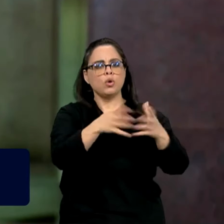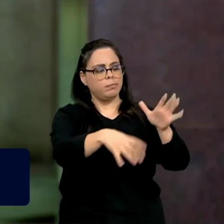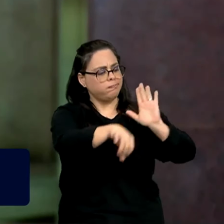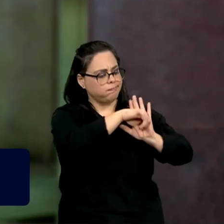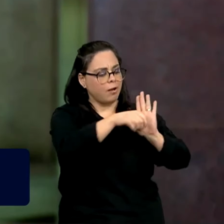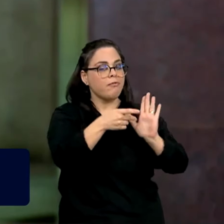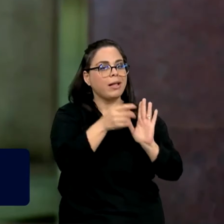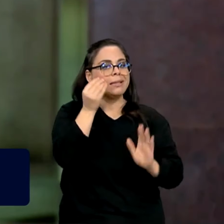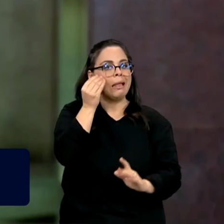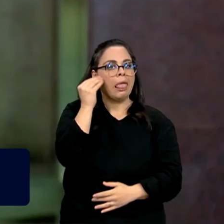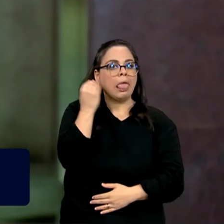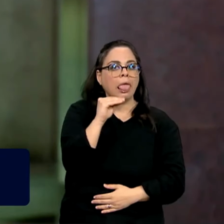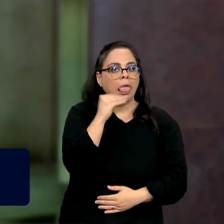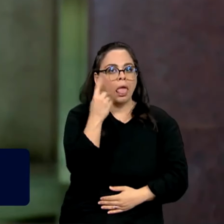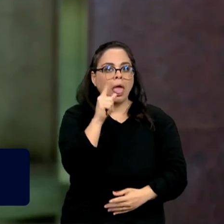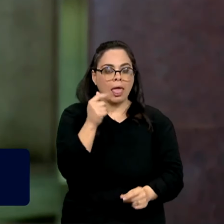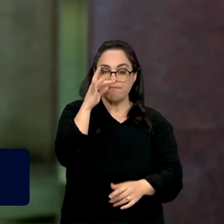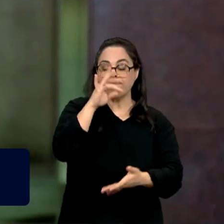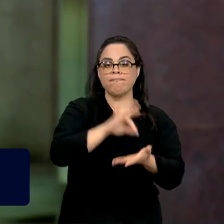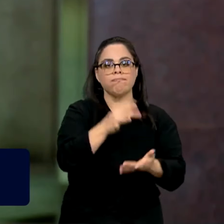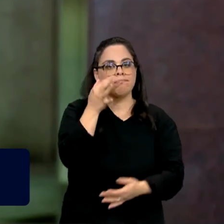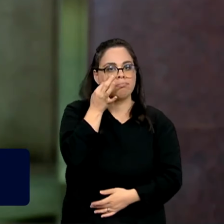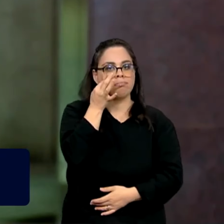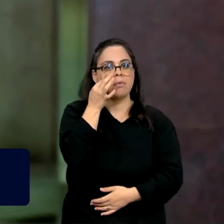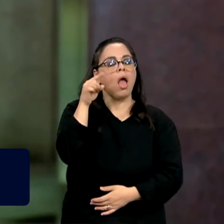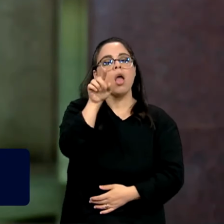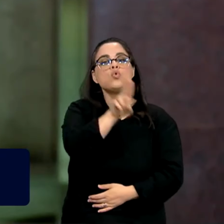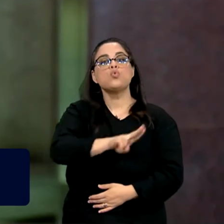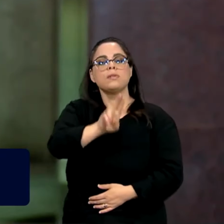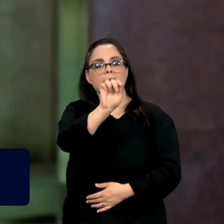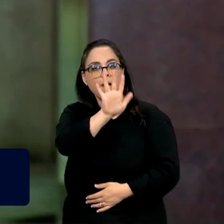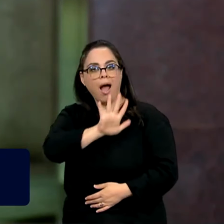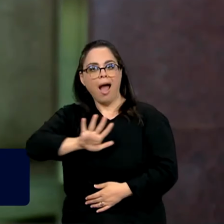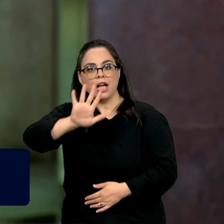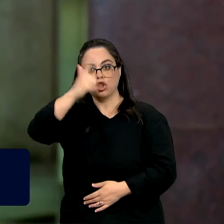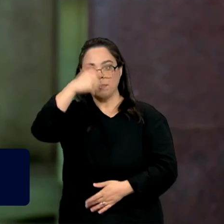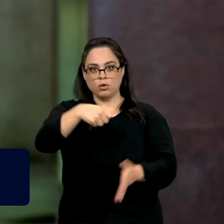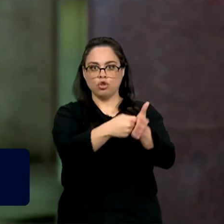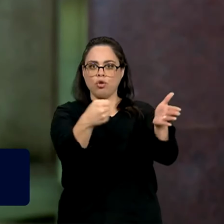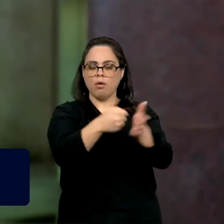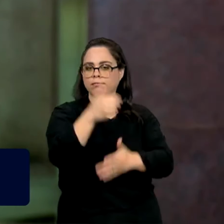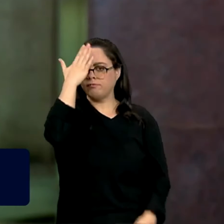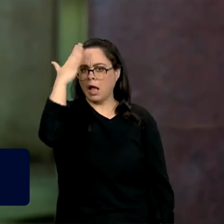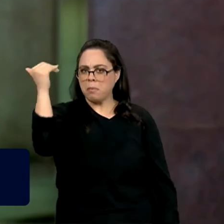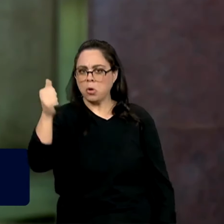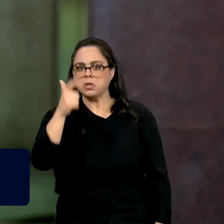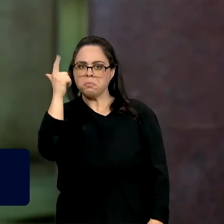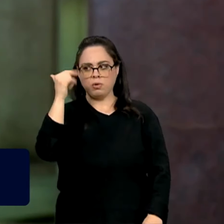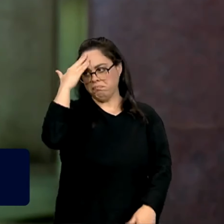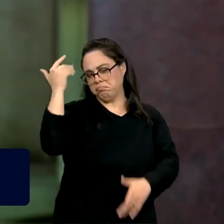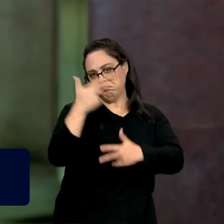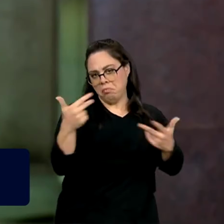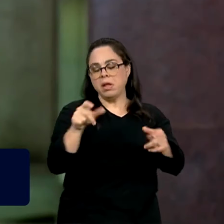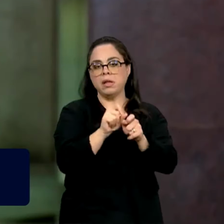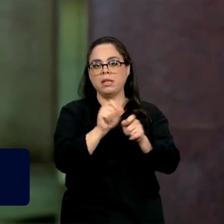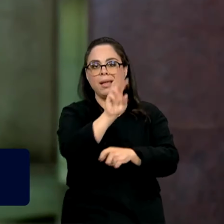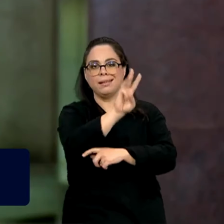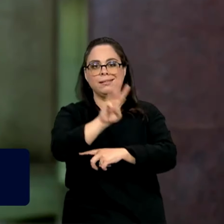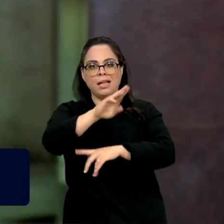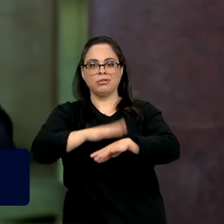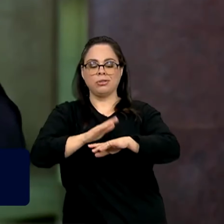eles fazem de tudo para parecer com que o golpe seja real. Então eles usam imagens de jornalistas famosos, também celebridades e até simulam